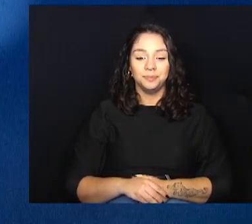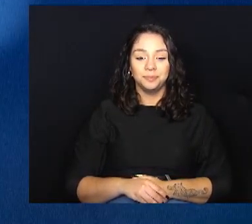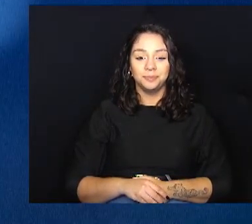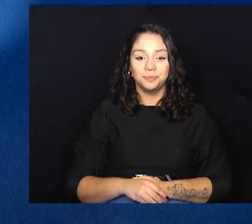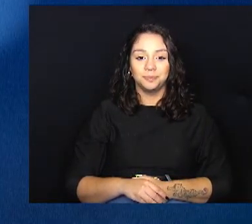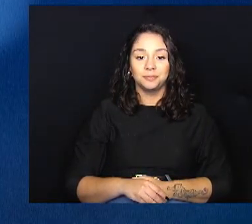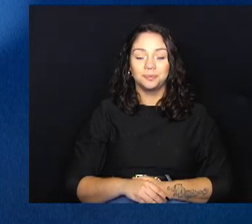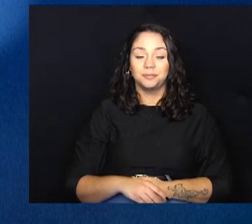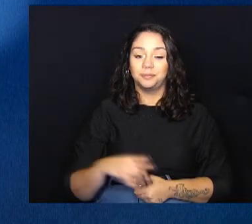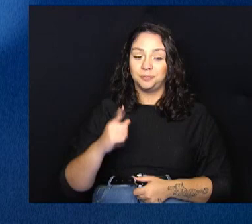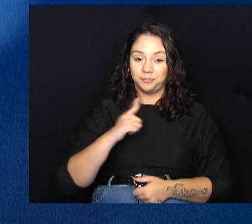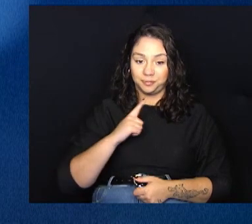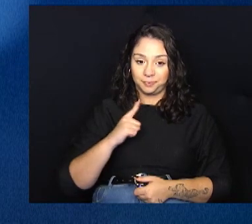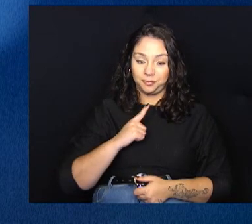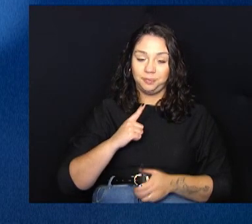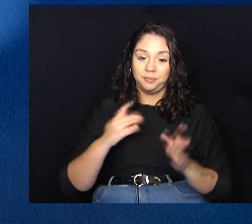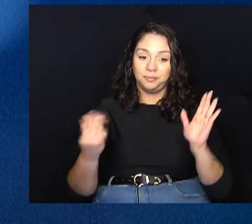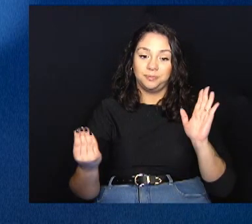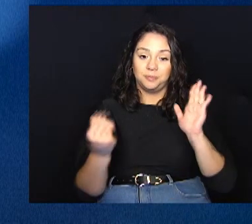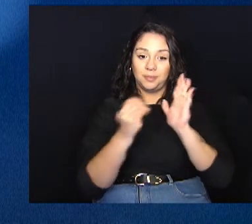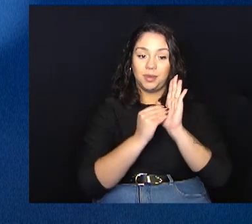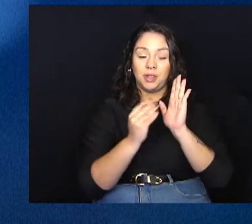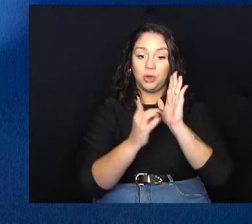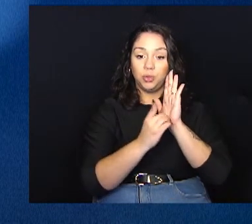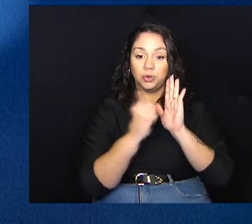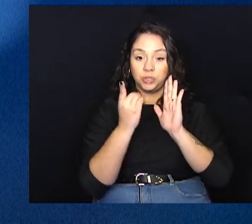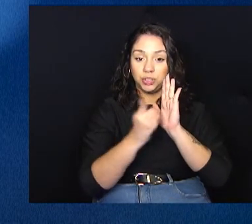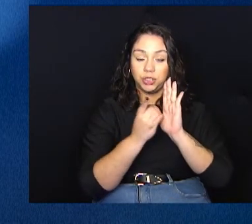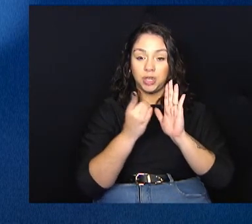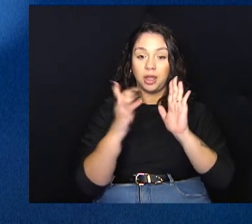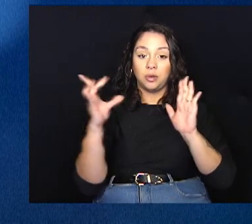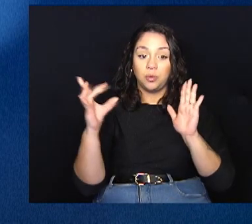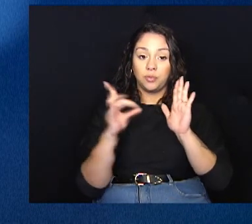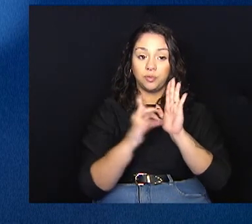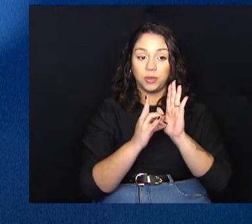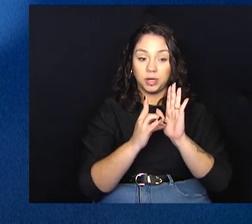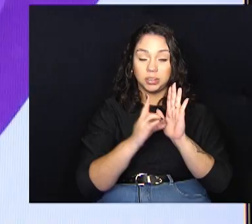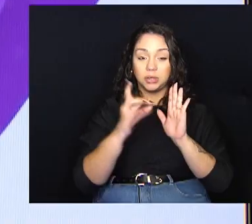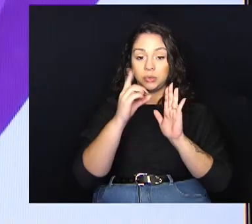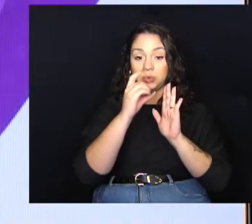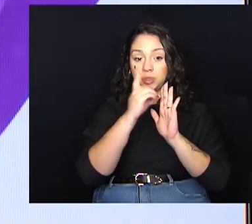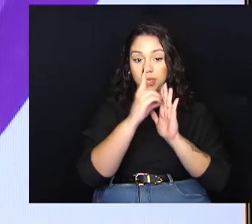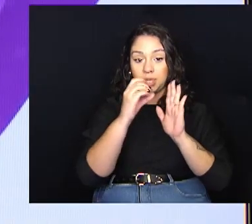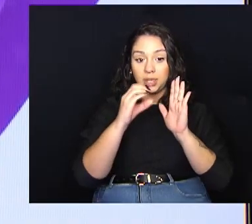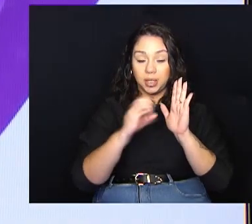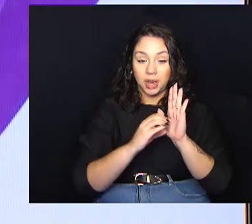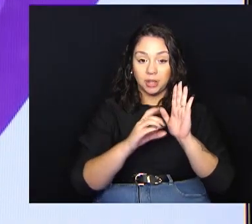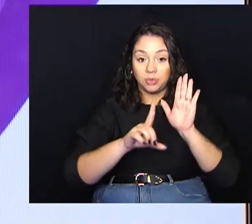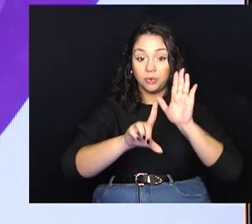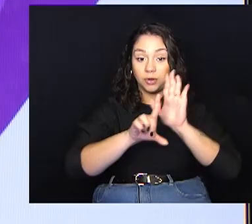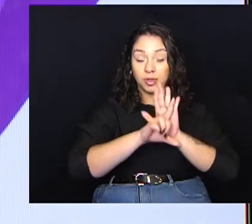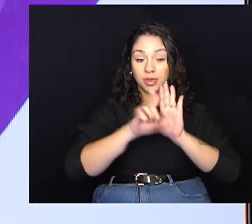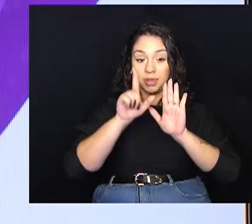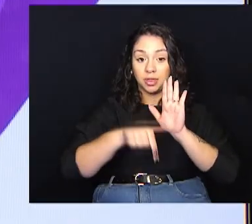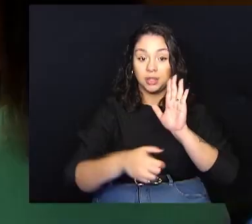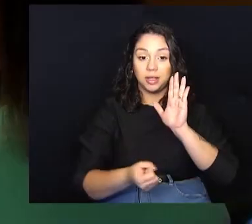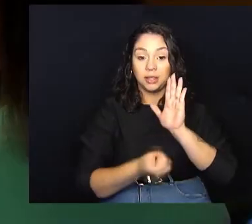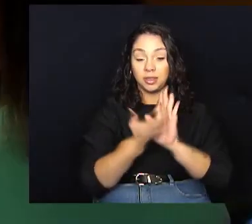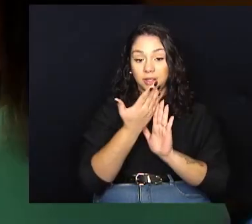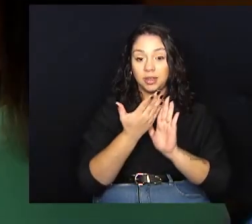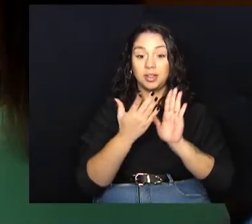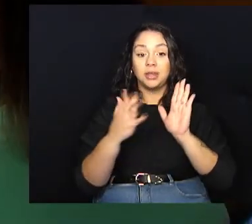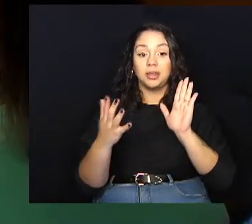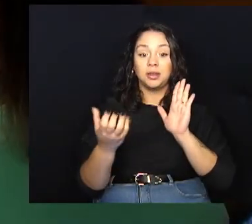foi publicado no Diário Oficial de Campinas o decreto-lei que institui o selo em empresa amiga da mulher